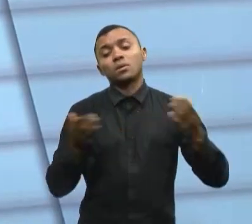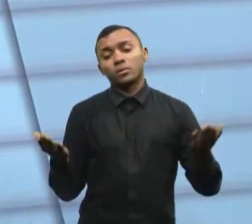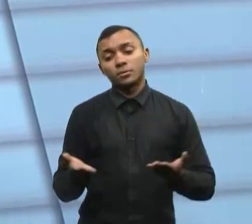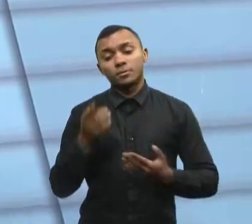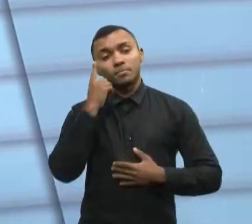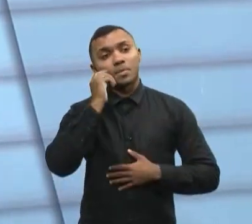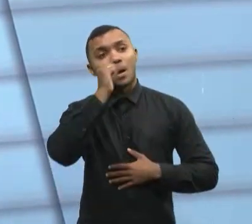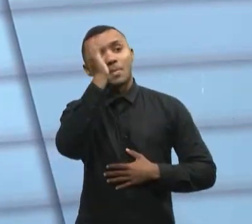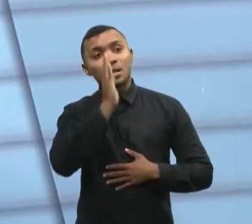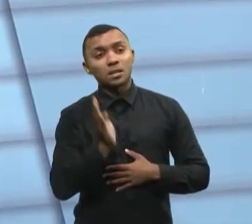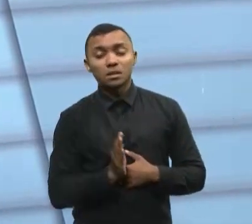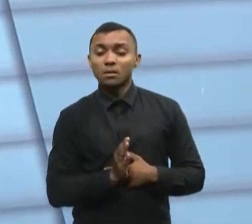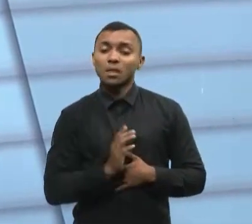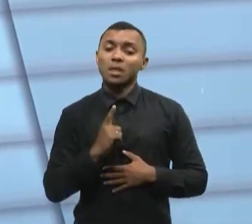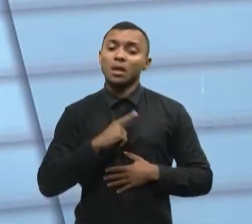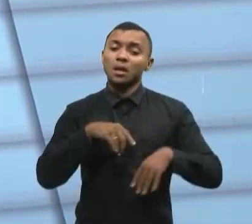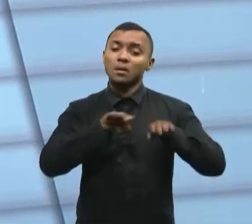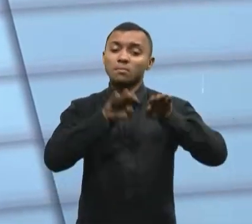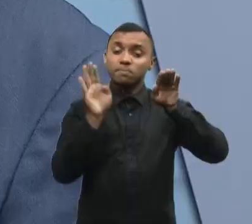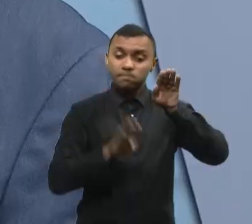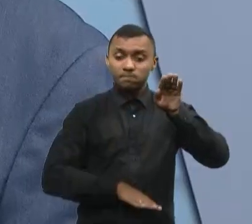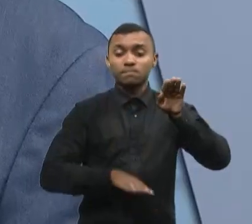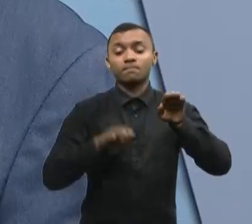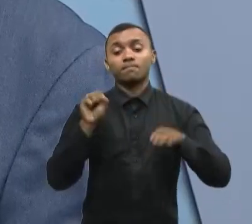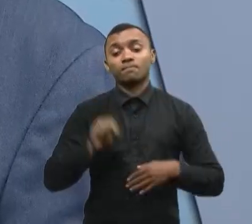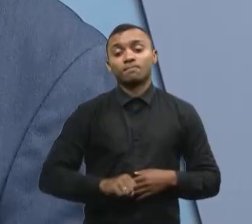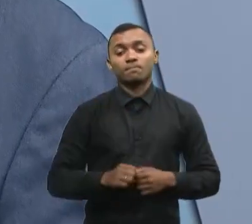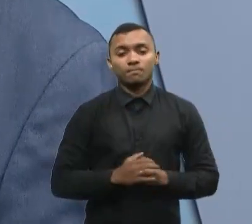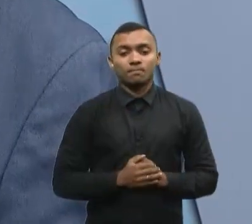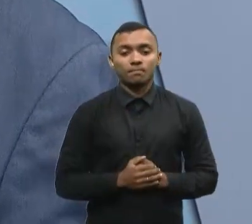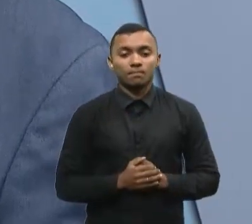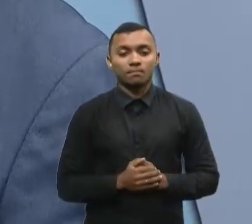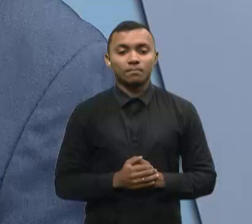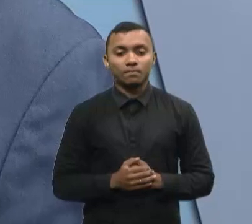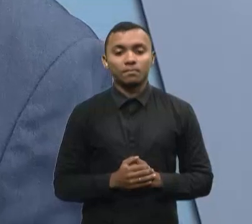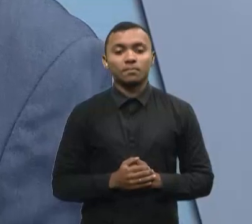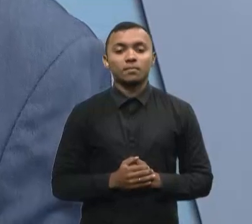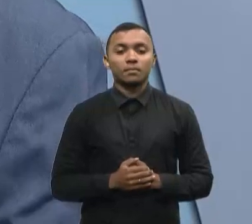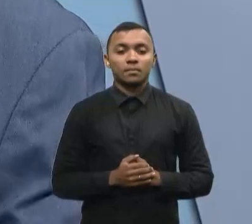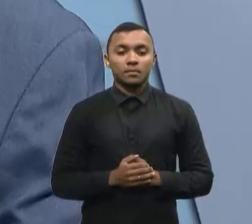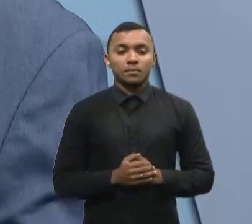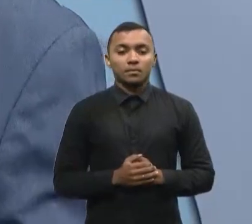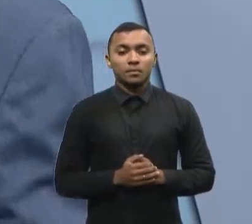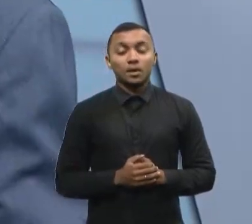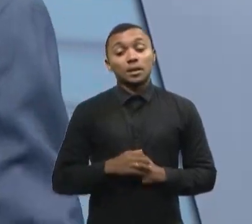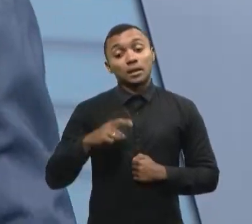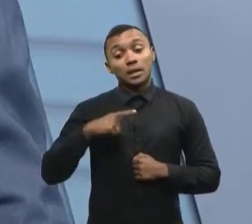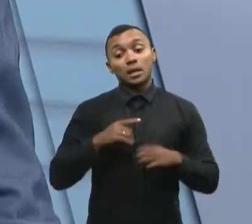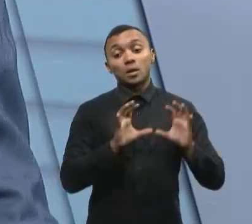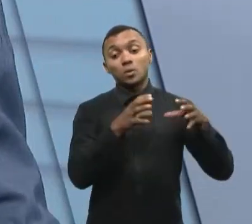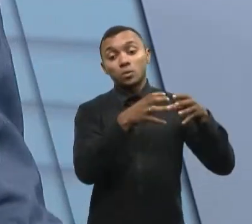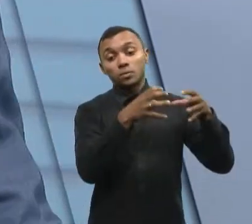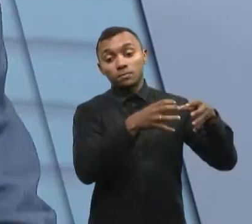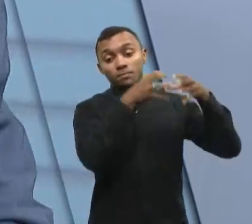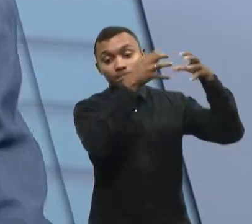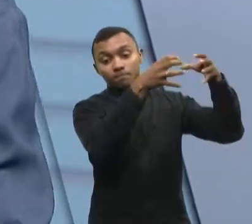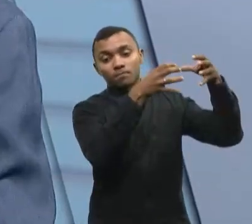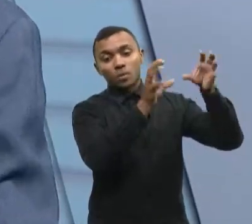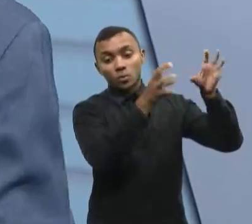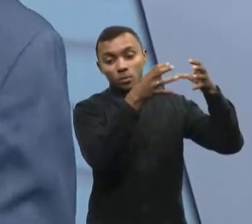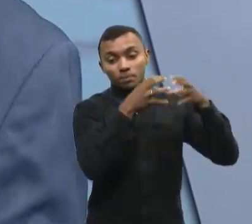país apartado socialmente, né? Nós temos a classe AB, digamos assim, a classe mais abastada, que